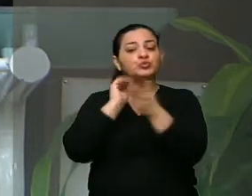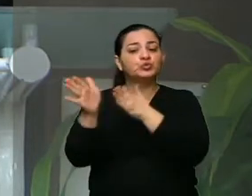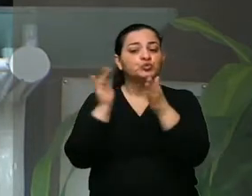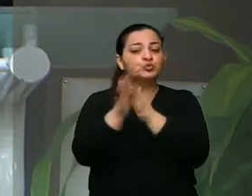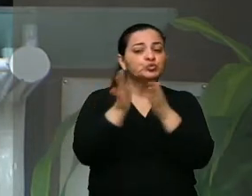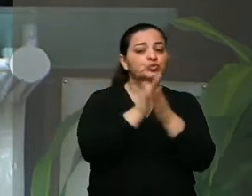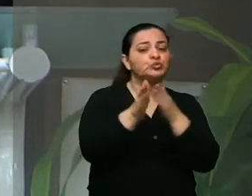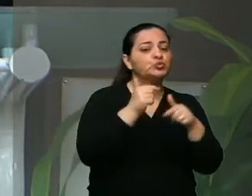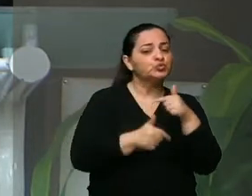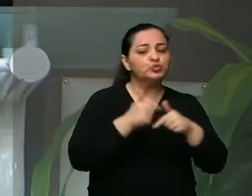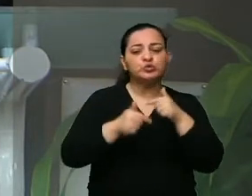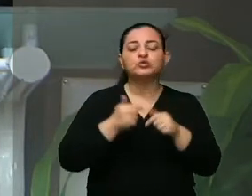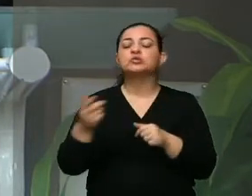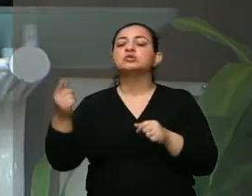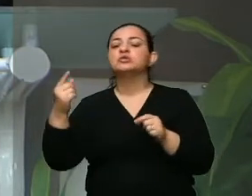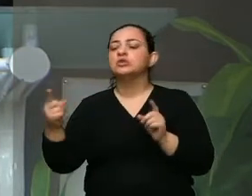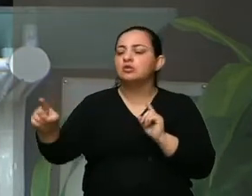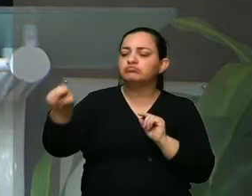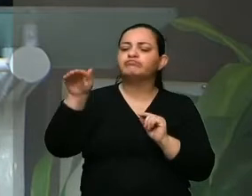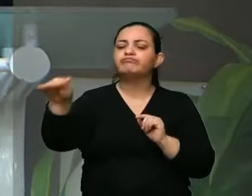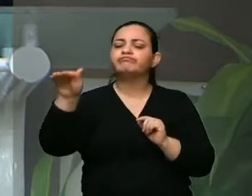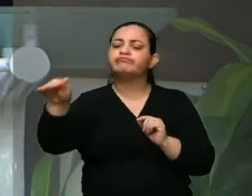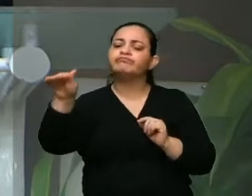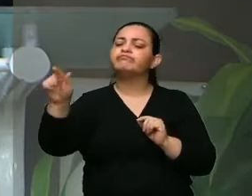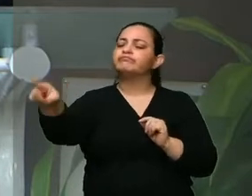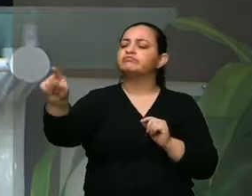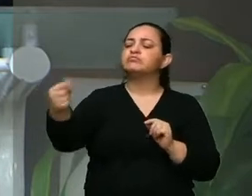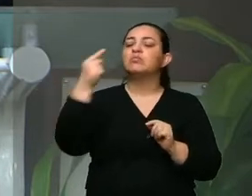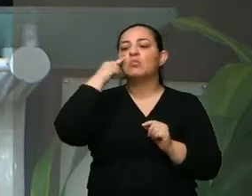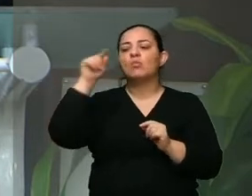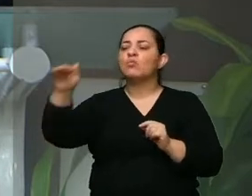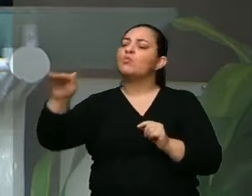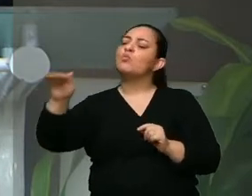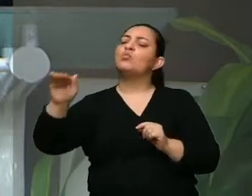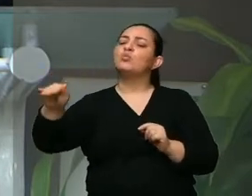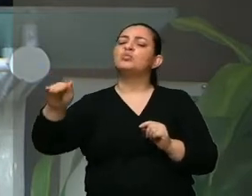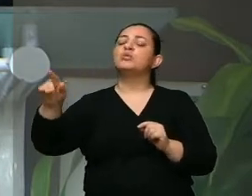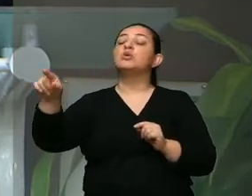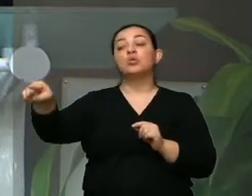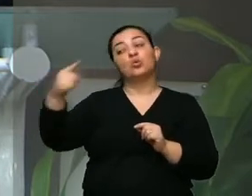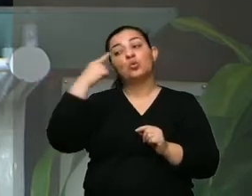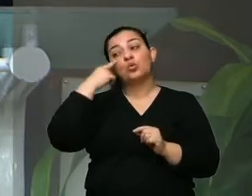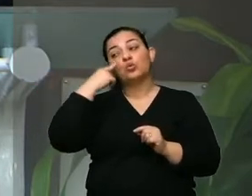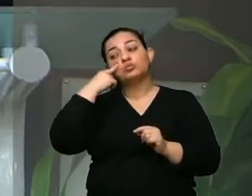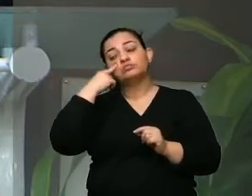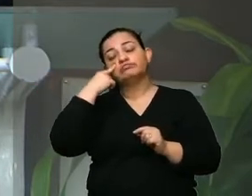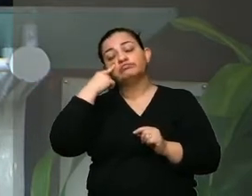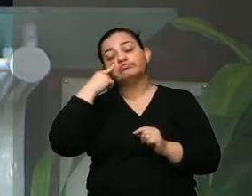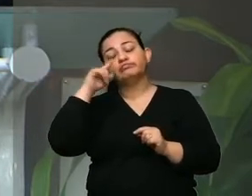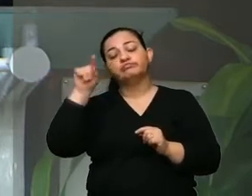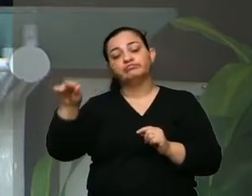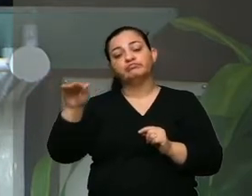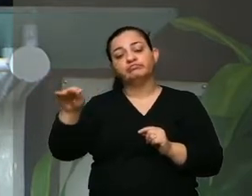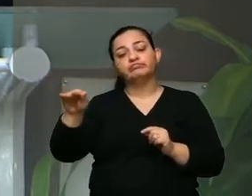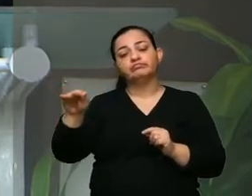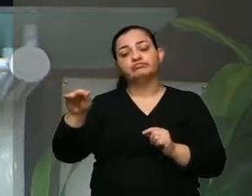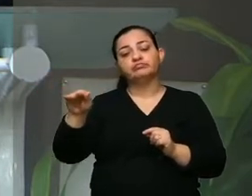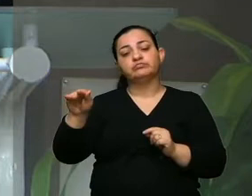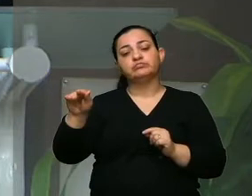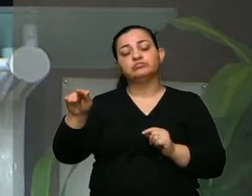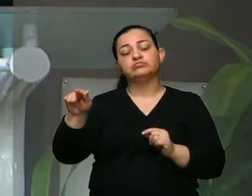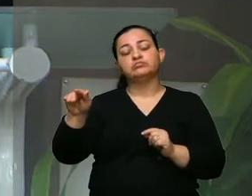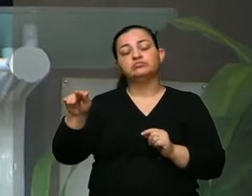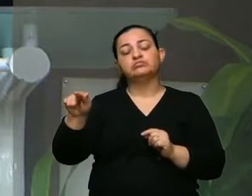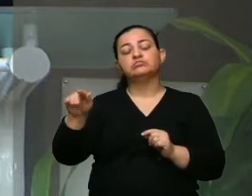trabalho ele chegasse até ele colocasse os seus braços ao redor e dissesse e